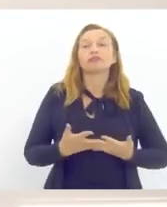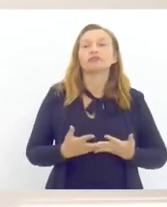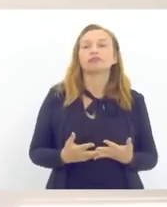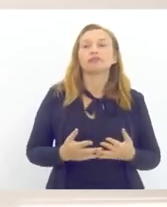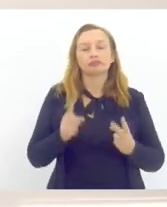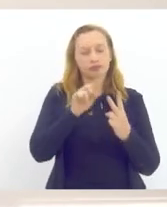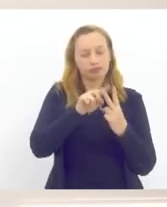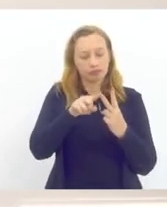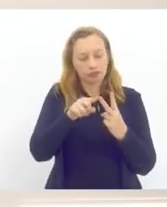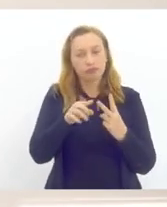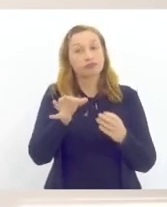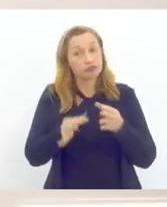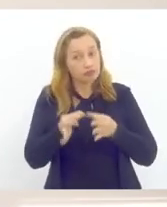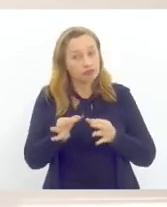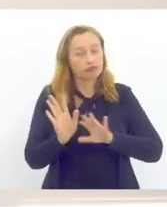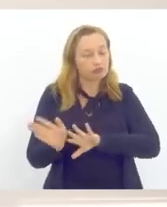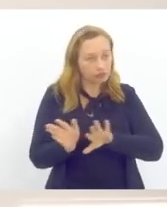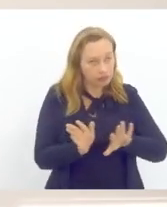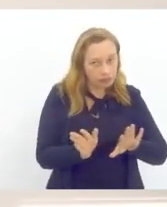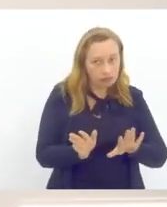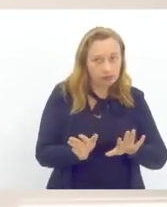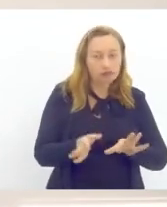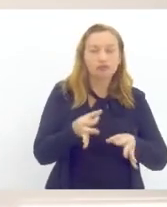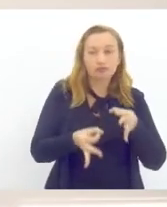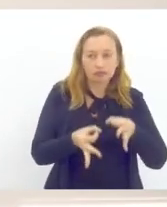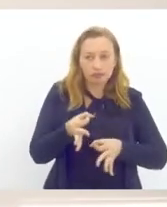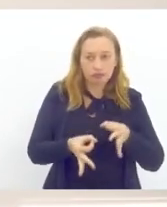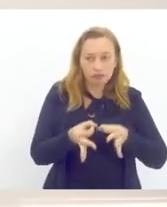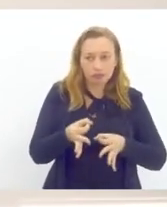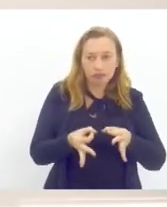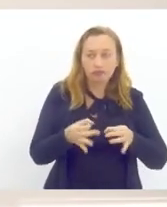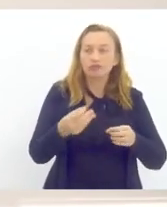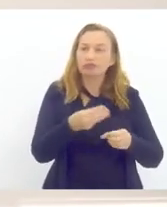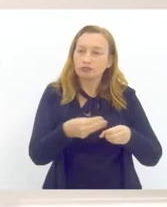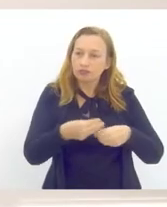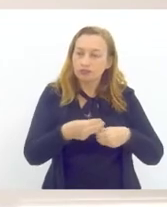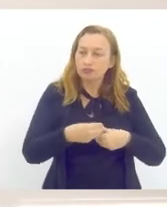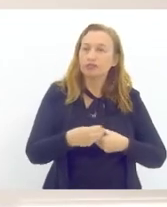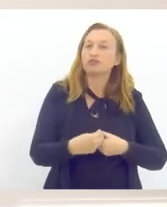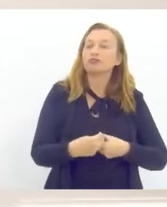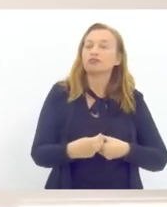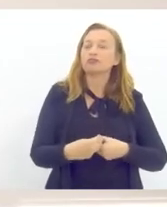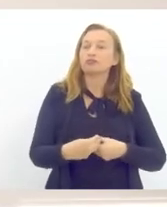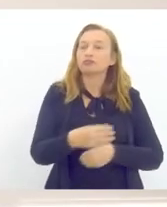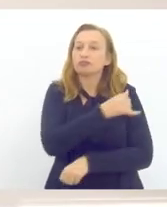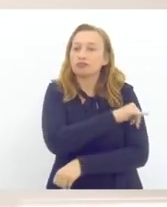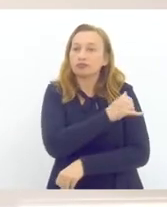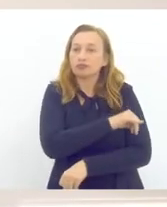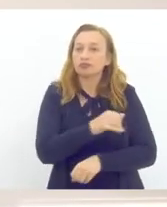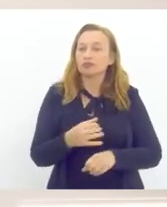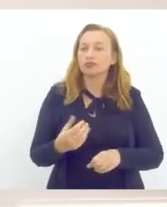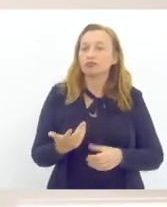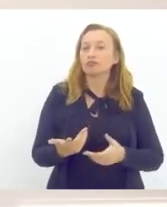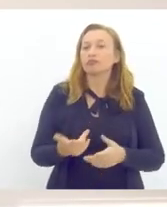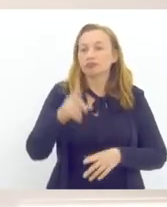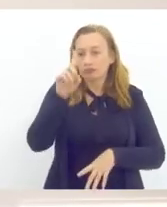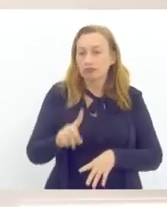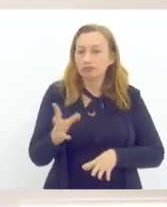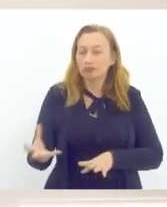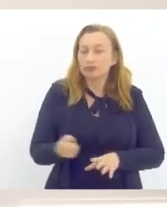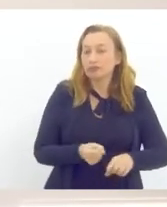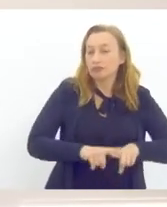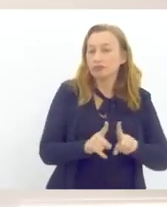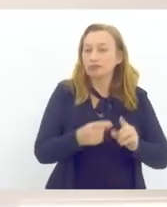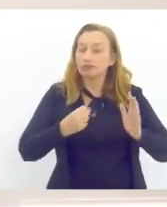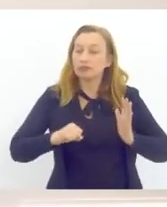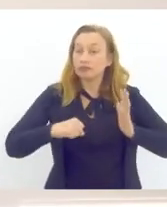duas justas, né? Porque as duas fazem justiça com o que o município do Rio tem direito a receber. Mas, se não for levado em consideração que esse